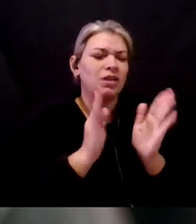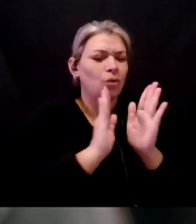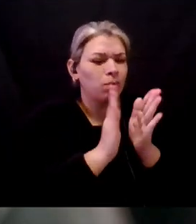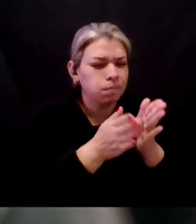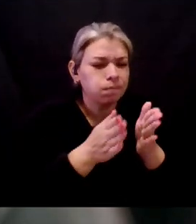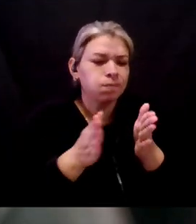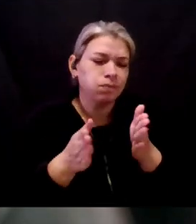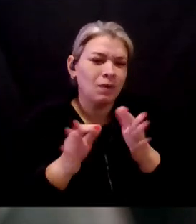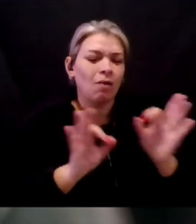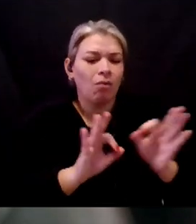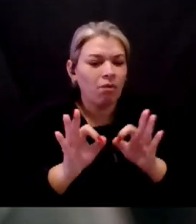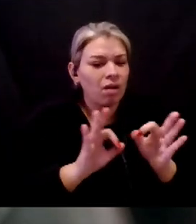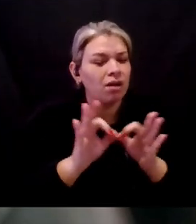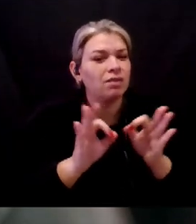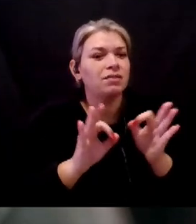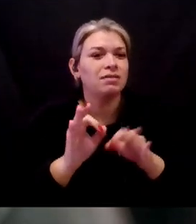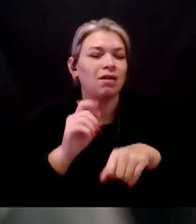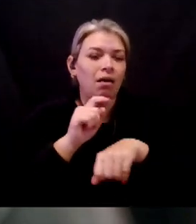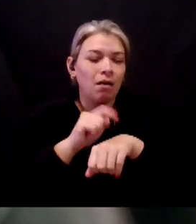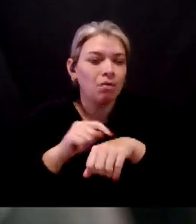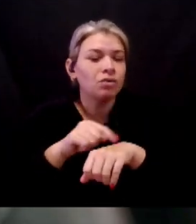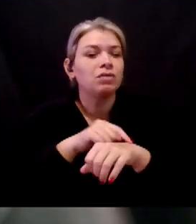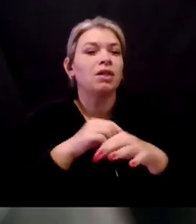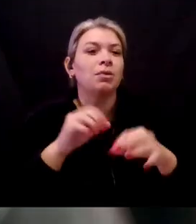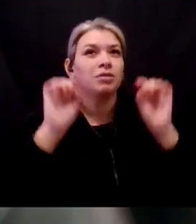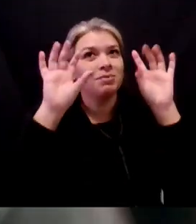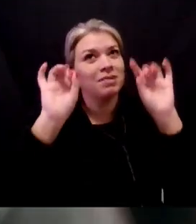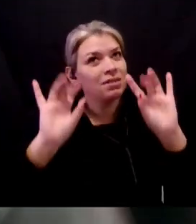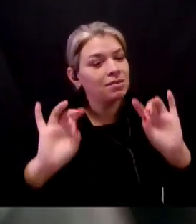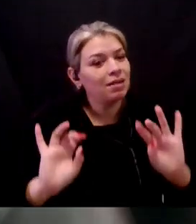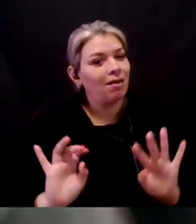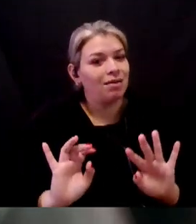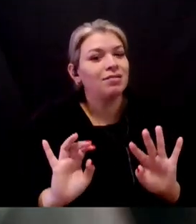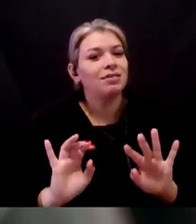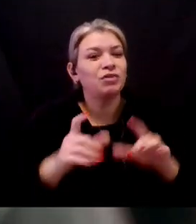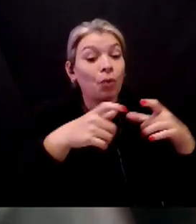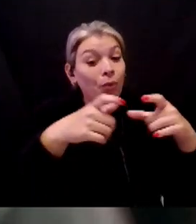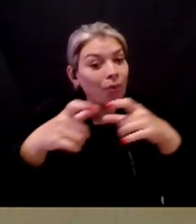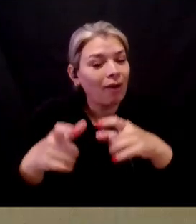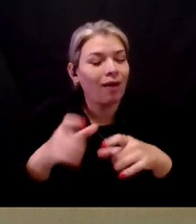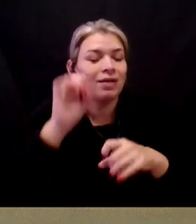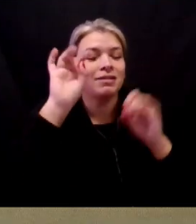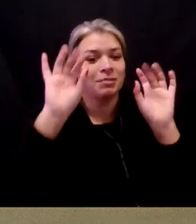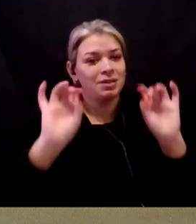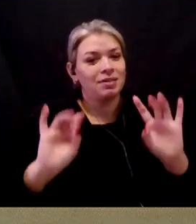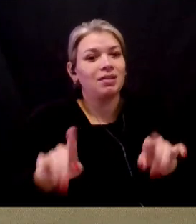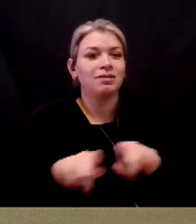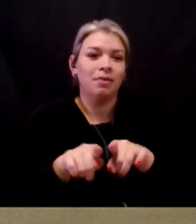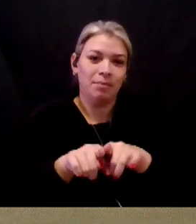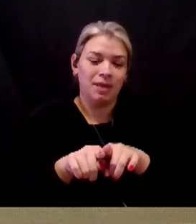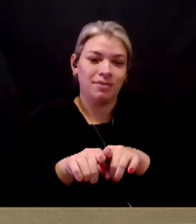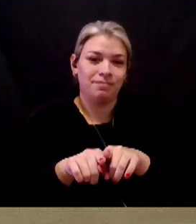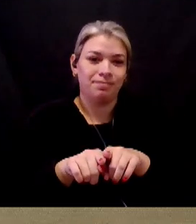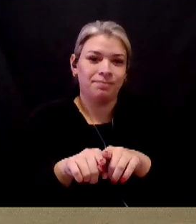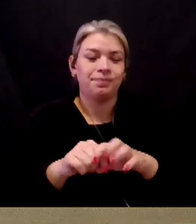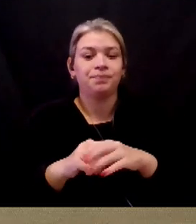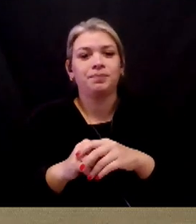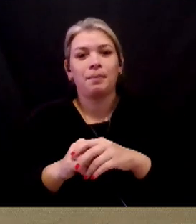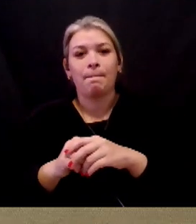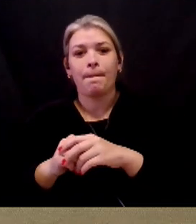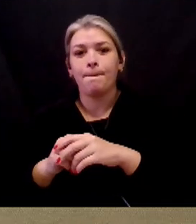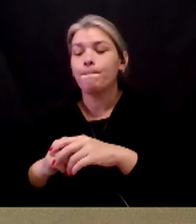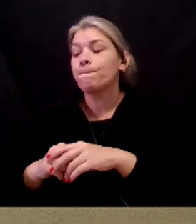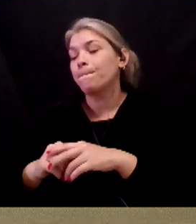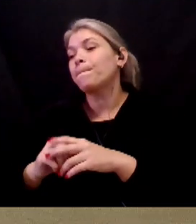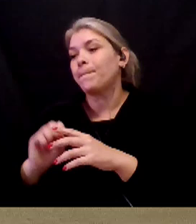aí a gente também não proíbe, mas orienta que não é o mais adequado para aquela faixa etária. Muito bem, e daí quando a doutora Lívia